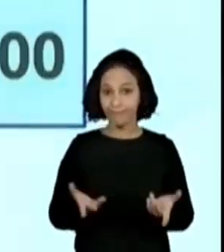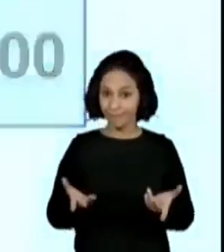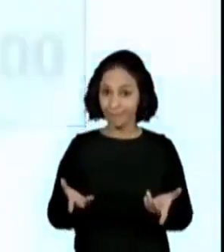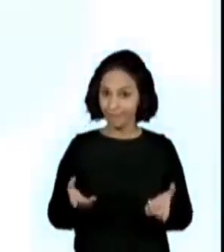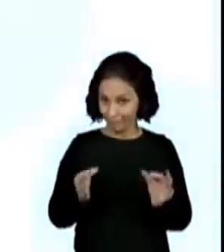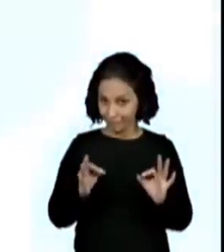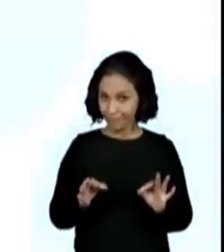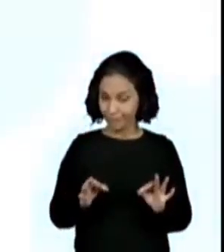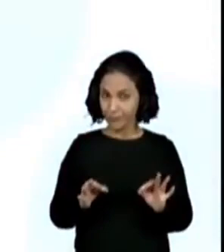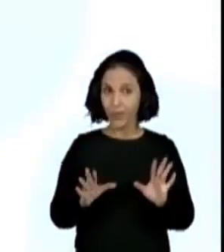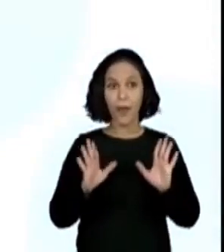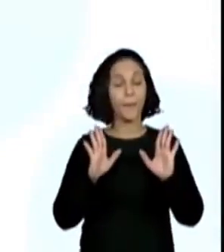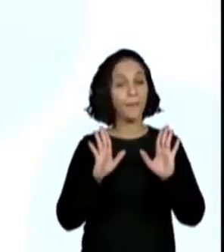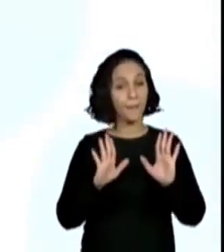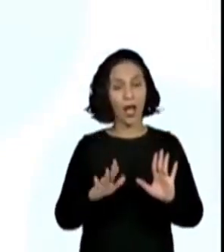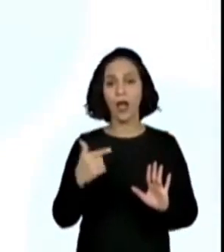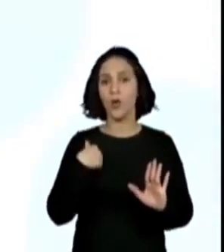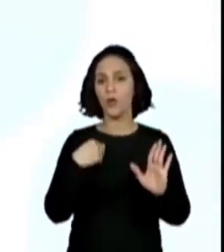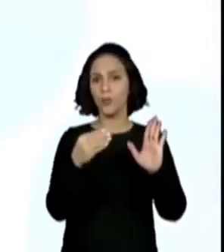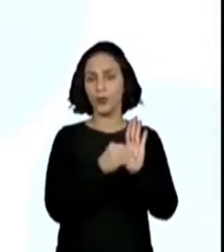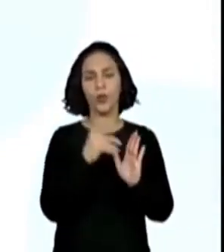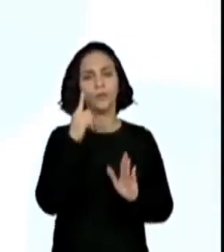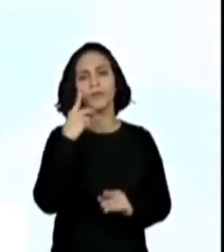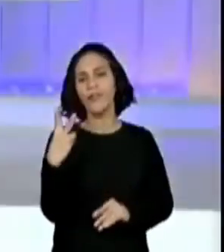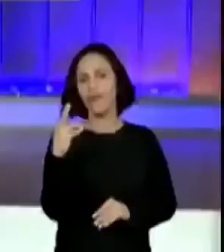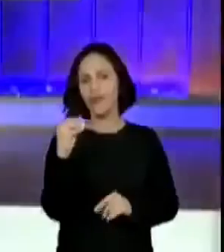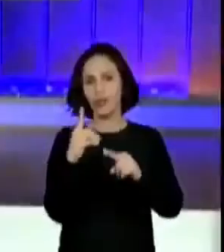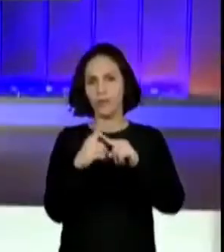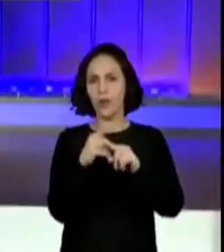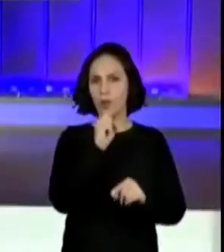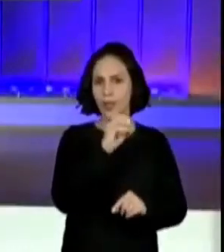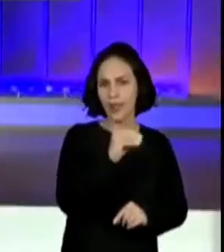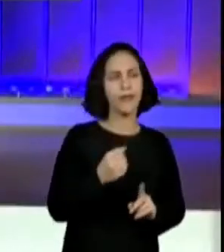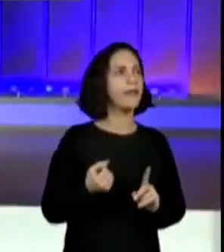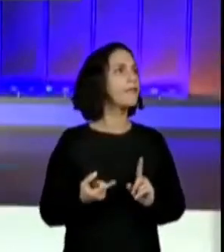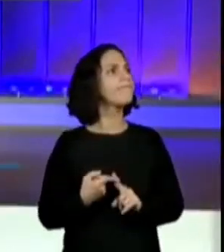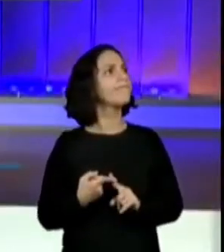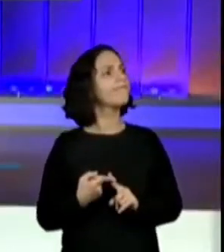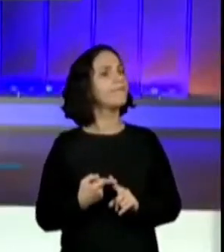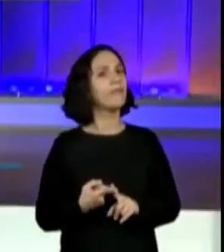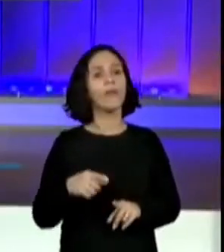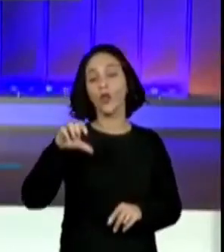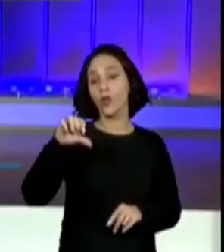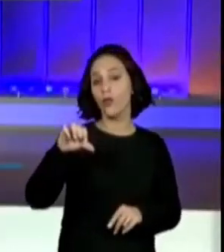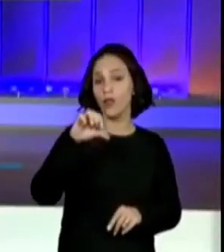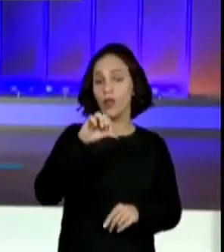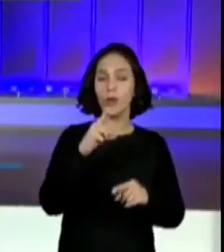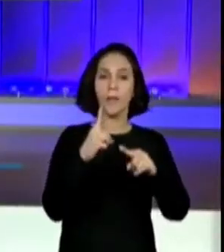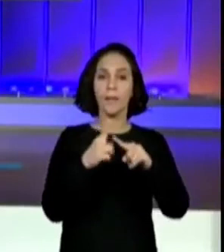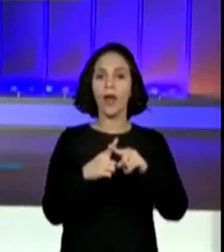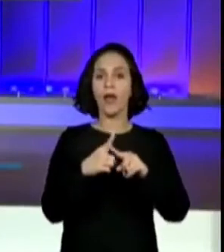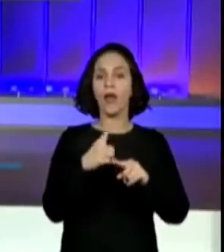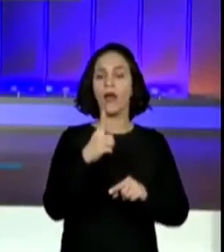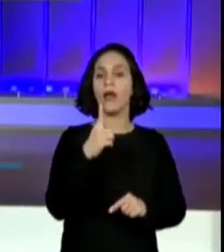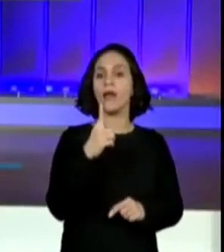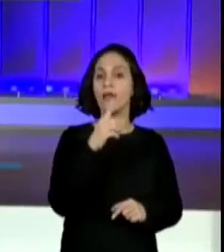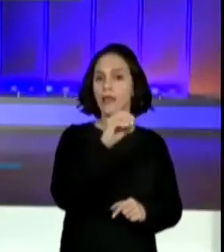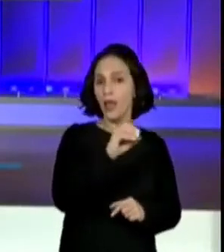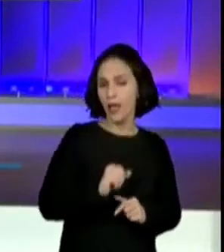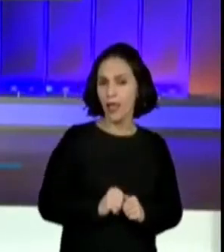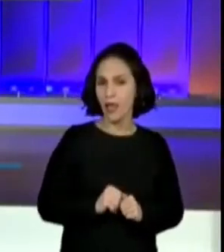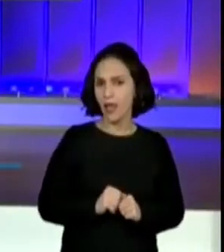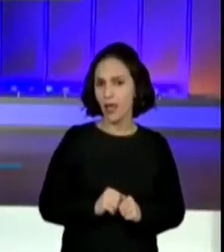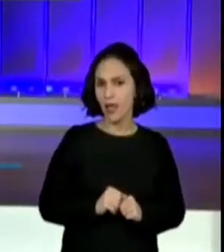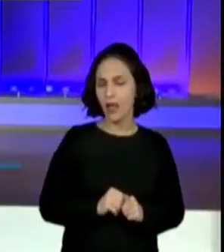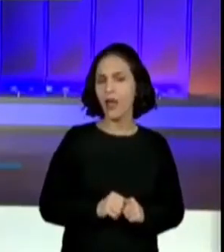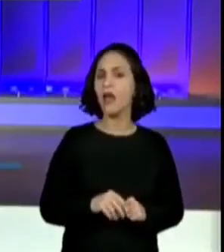certo ó só aqui eu anotei o 20 mais 80 certo tem 99 mais 10 então a gente tem